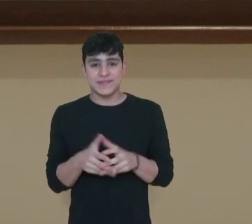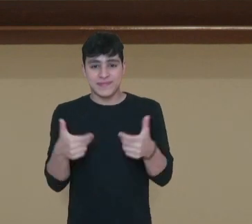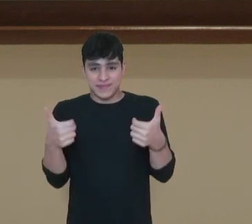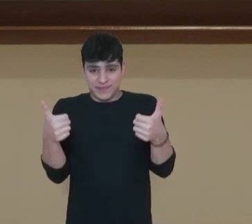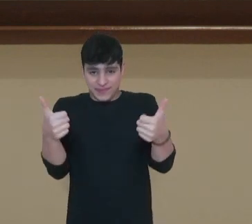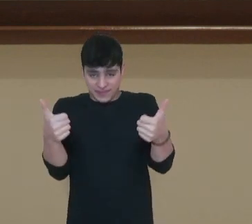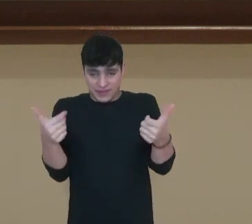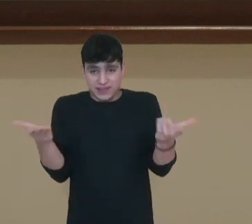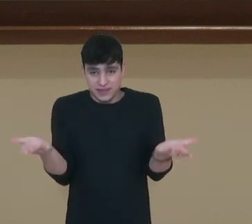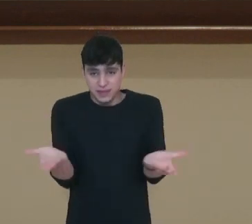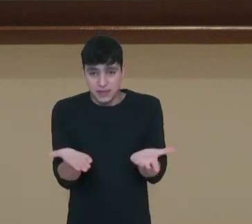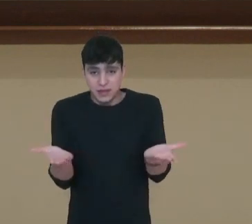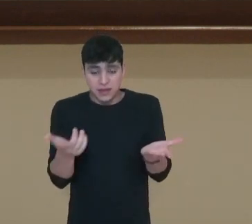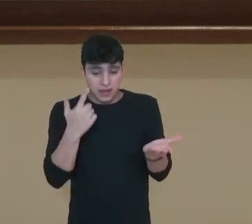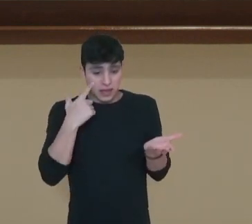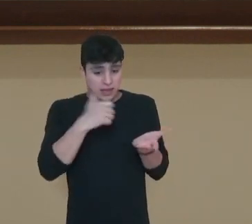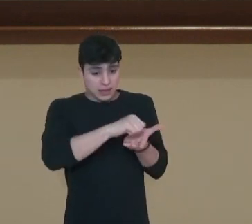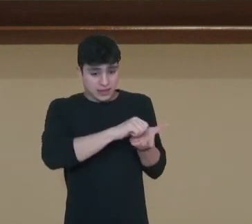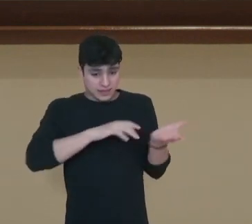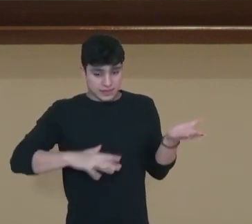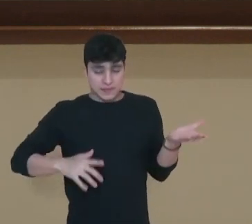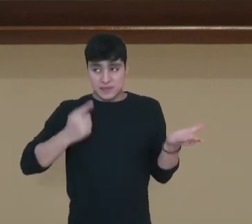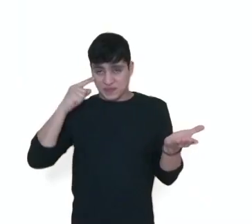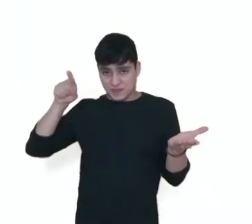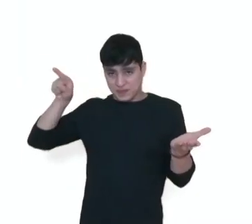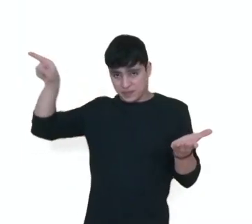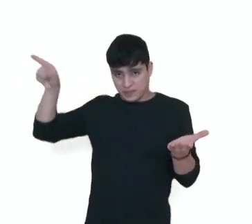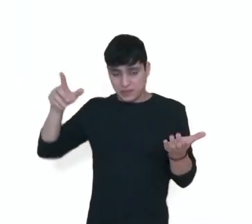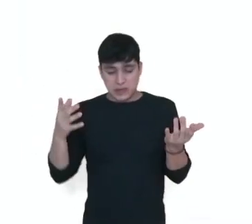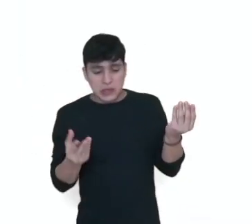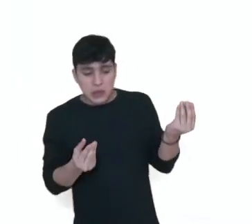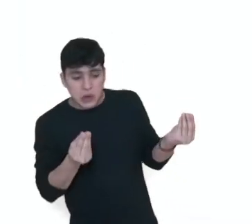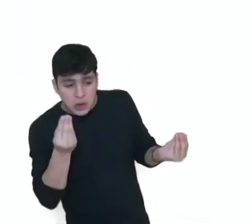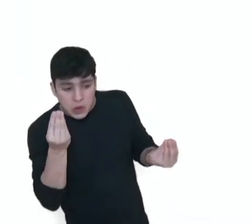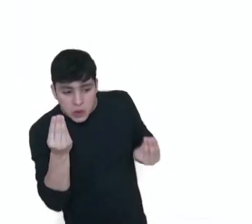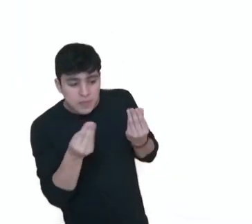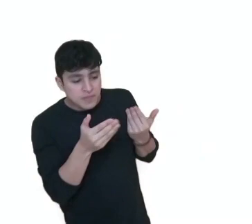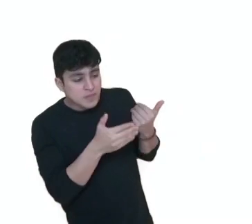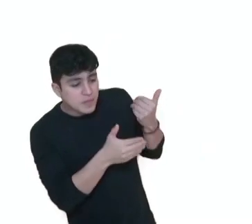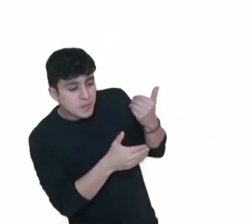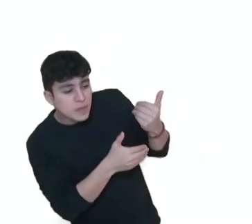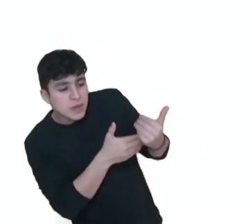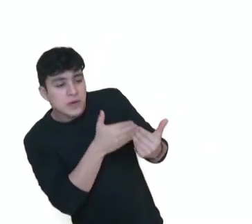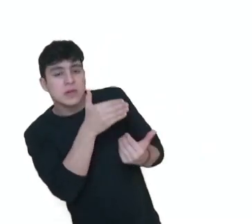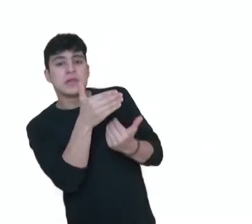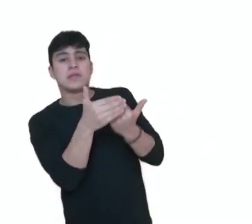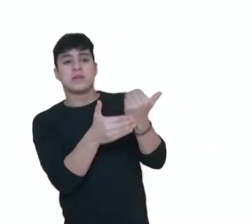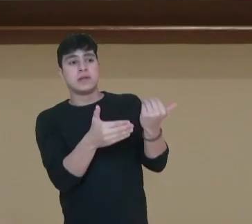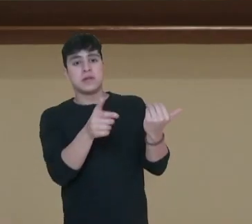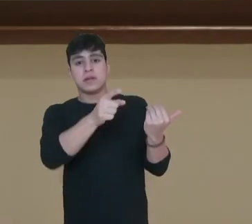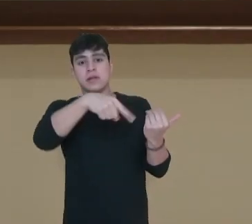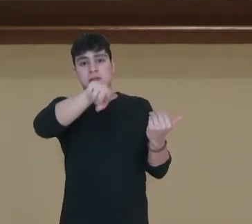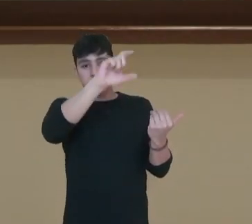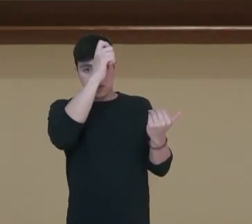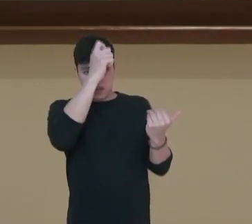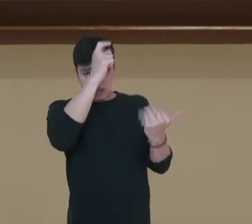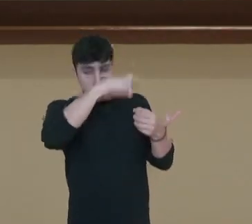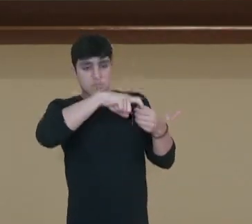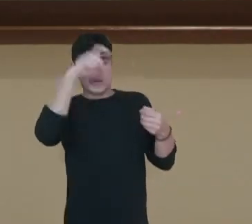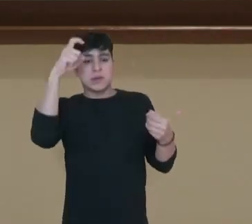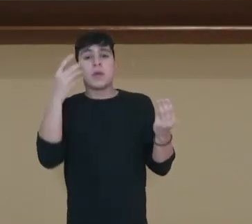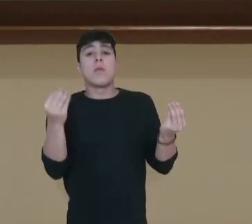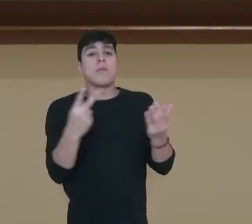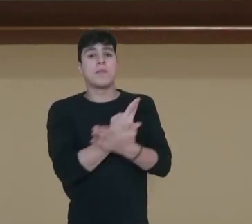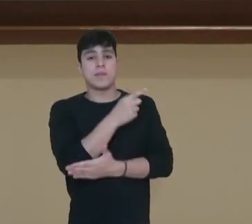Bom, pessoal, vamos ver essa atividade? Como vai decorrer o processo que levará à independência da Índia?